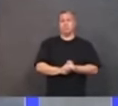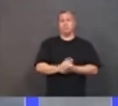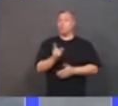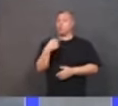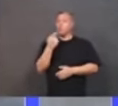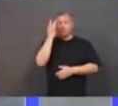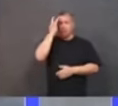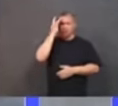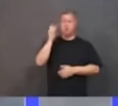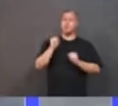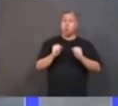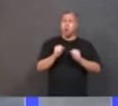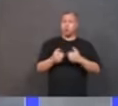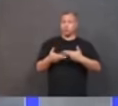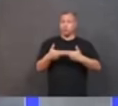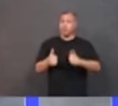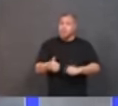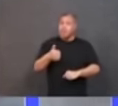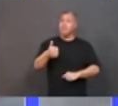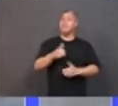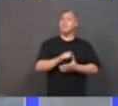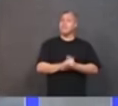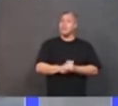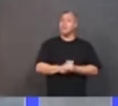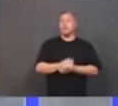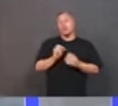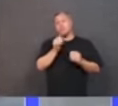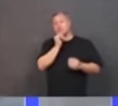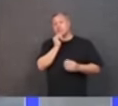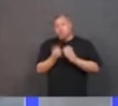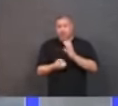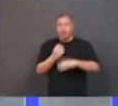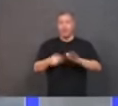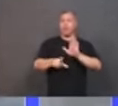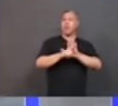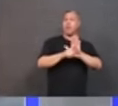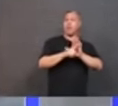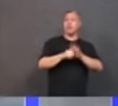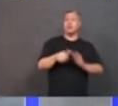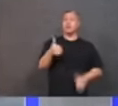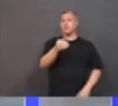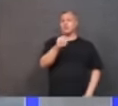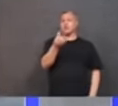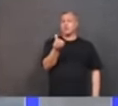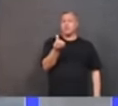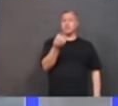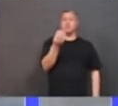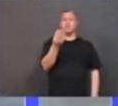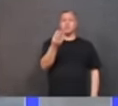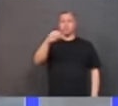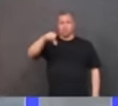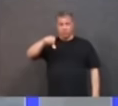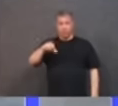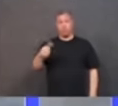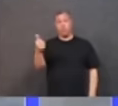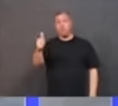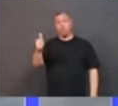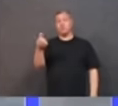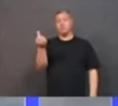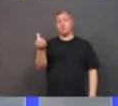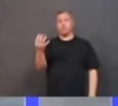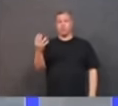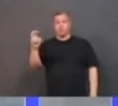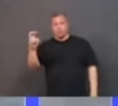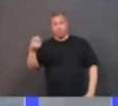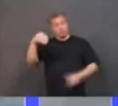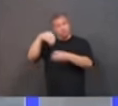melhor utilizado, por exemplo, na questão da implementação das leis 10.639 e 11.645 na instituição. Então, a gente entende